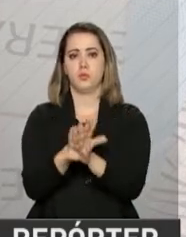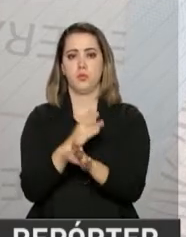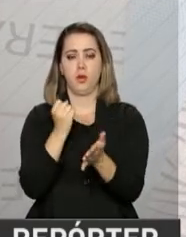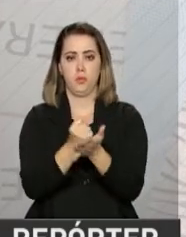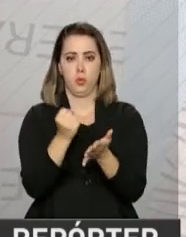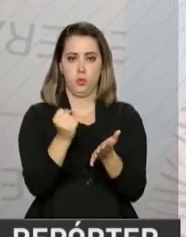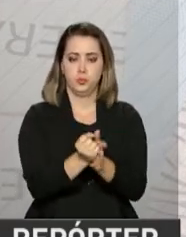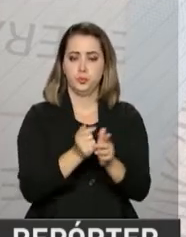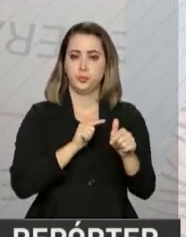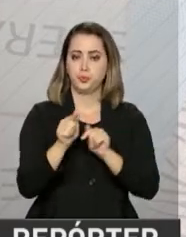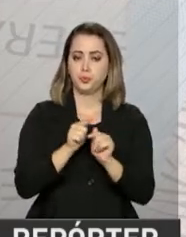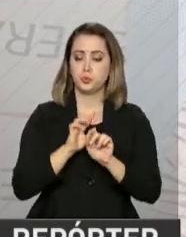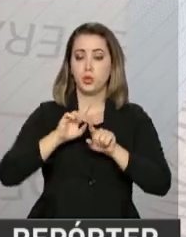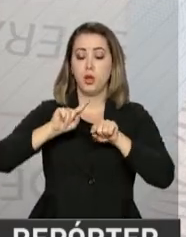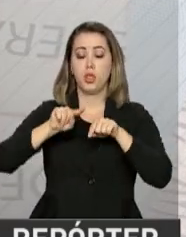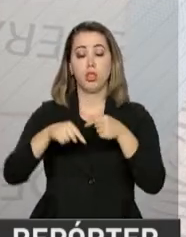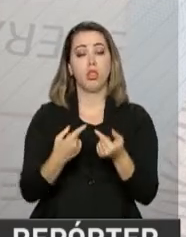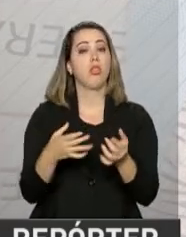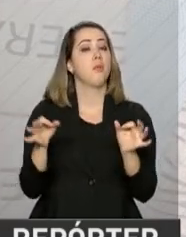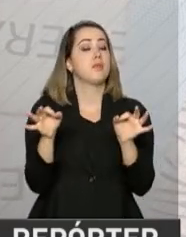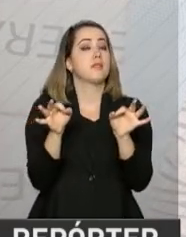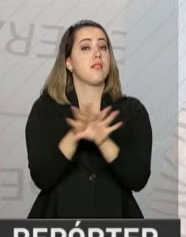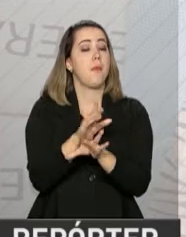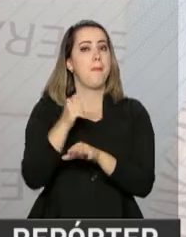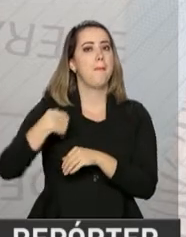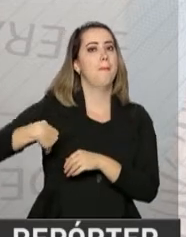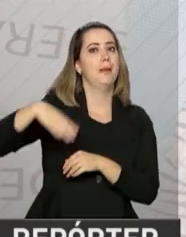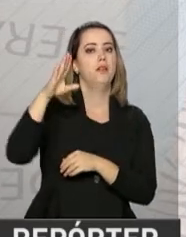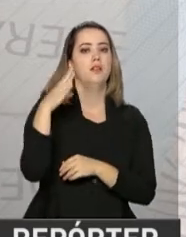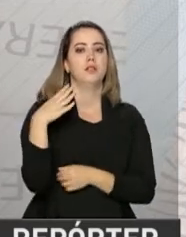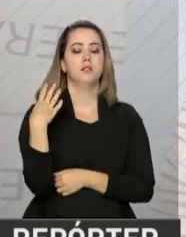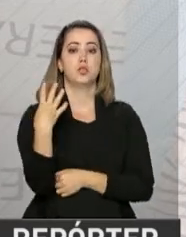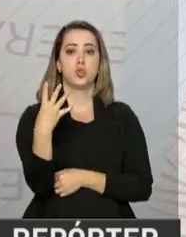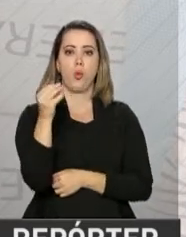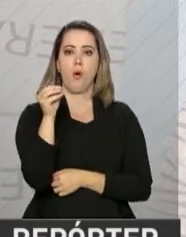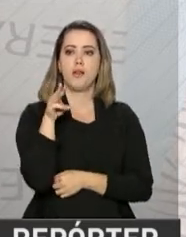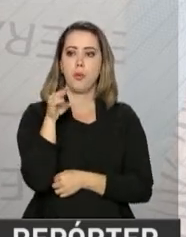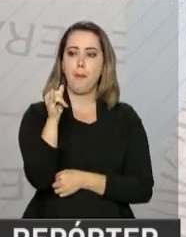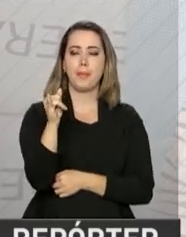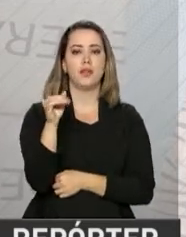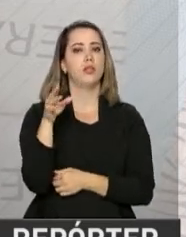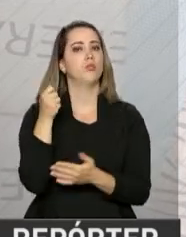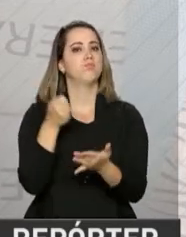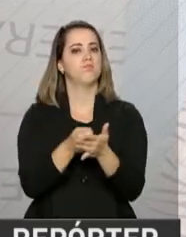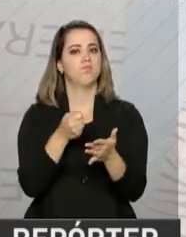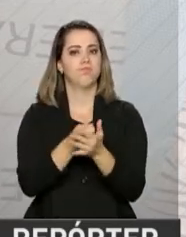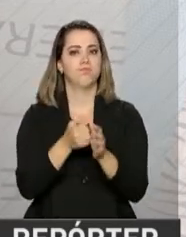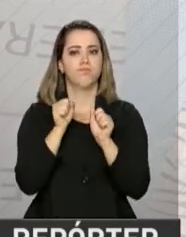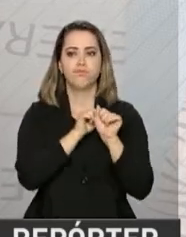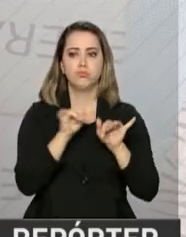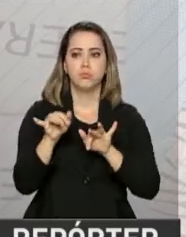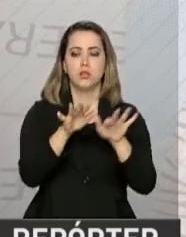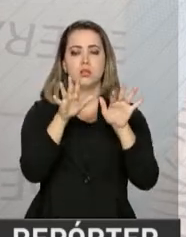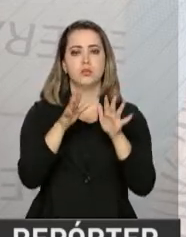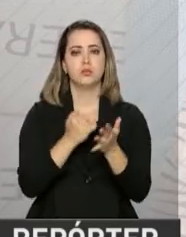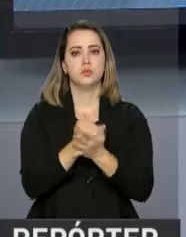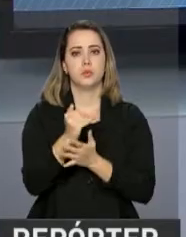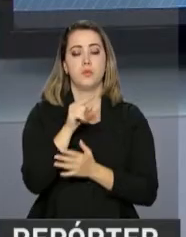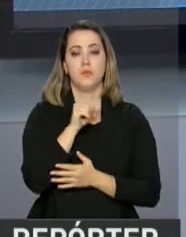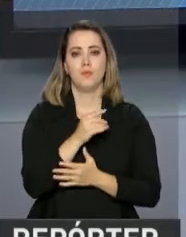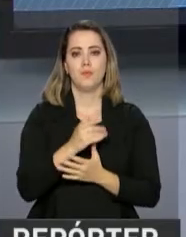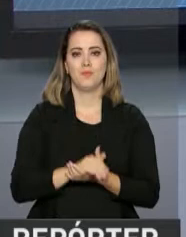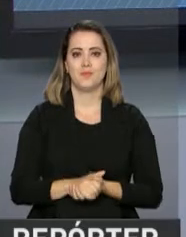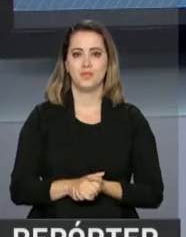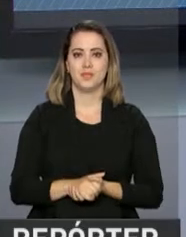final do prazo o total pago deve superar os 40 bilhões de reais inicialmente previstos